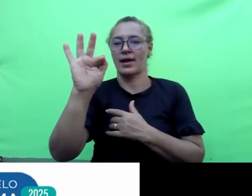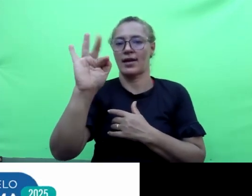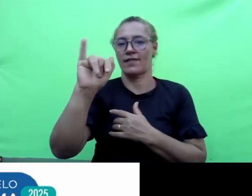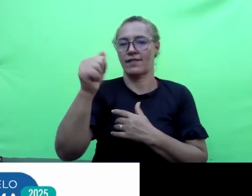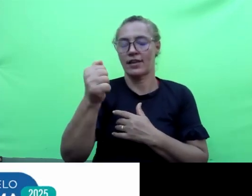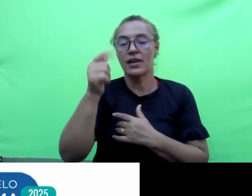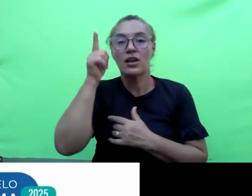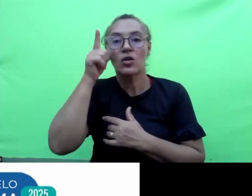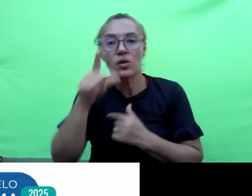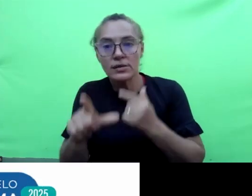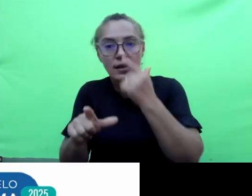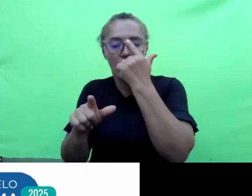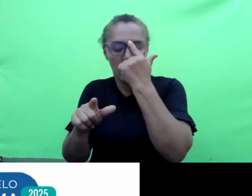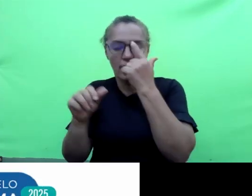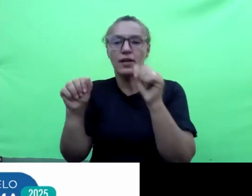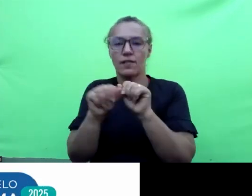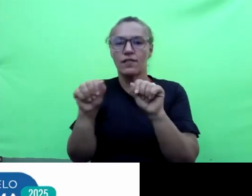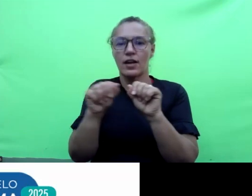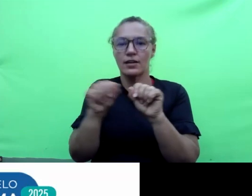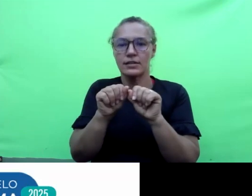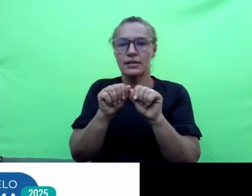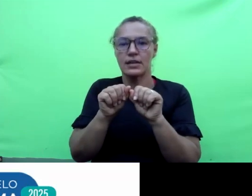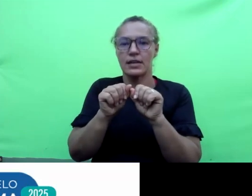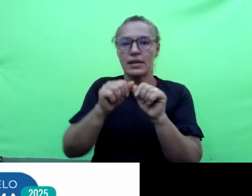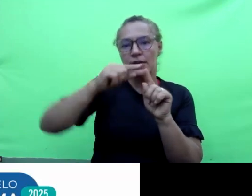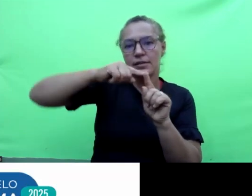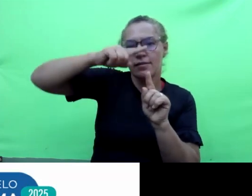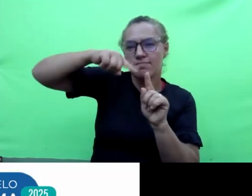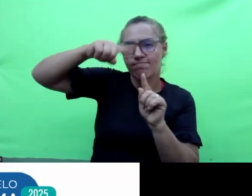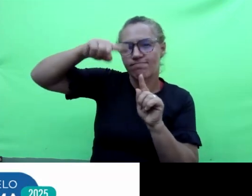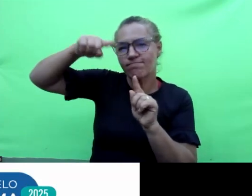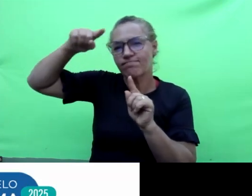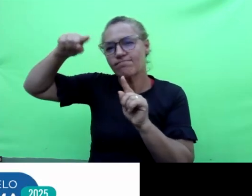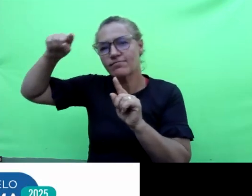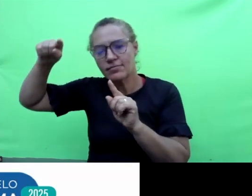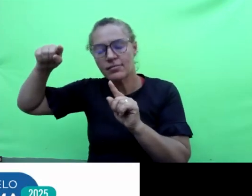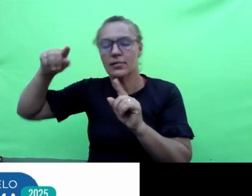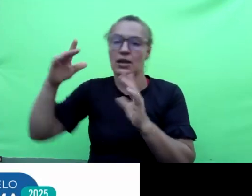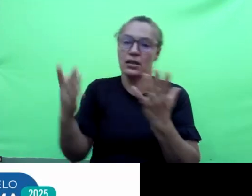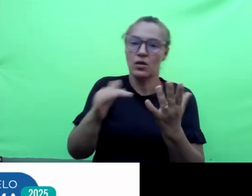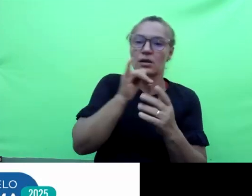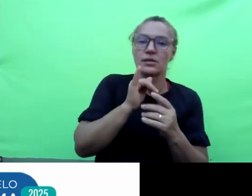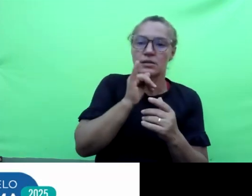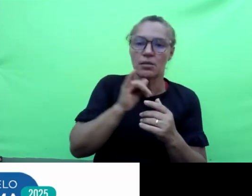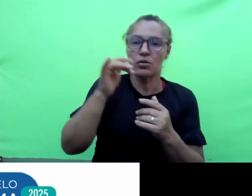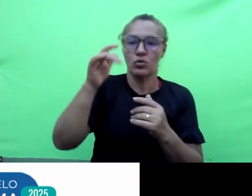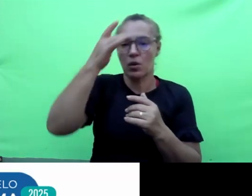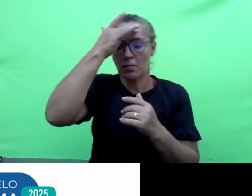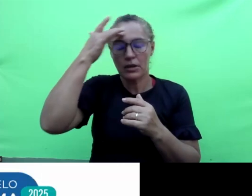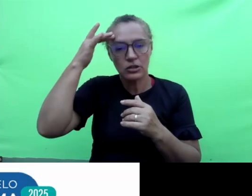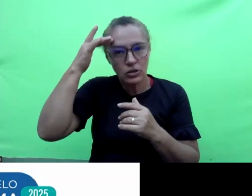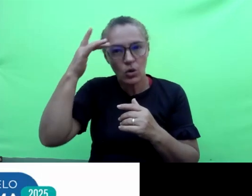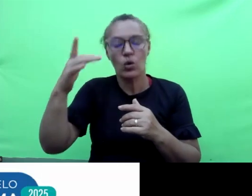essas medidas. Então, teoricamente, né, num paciente com uma condição inicial dessa